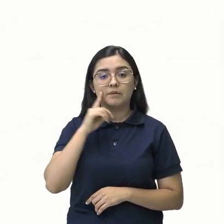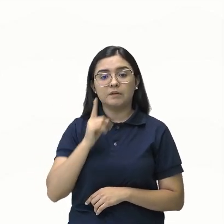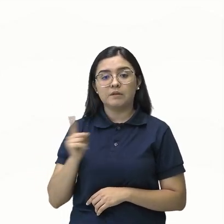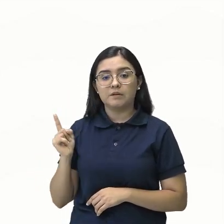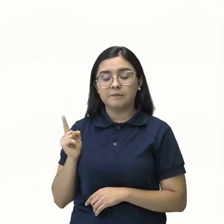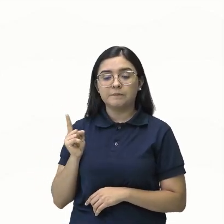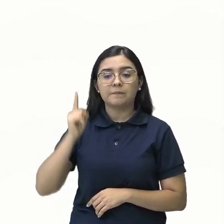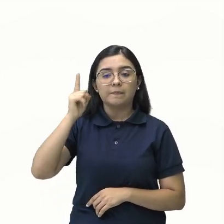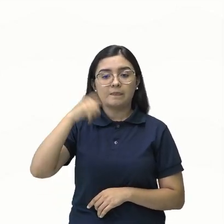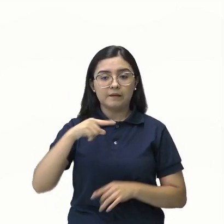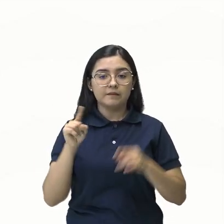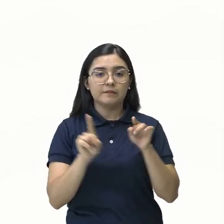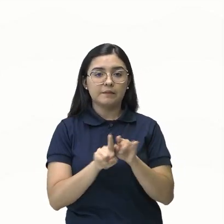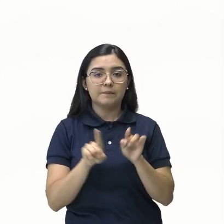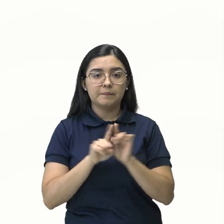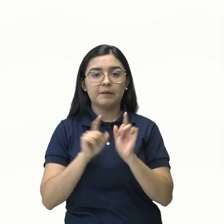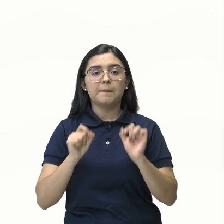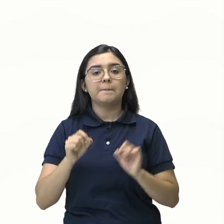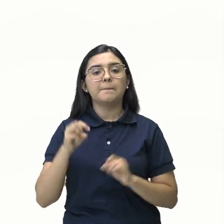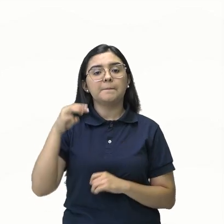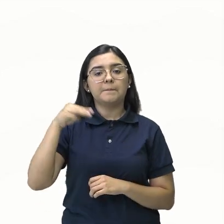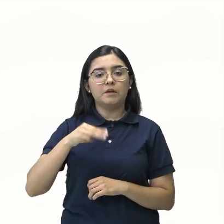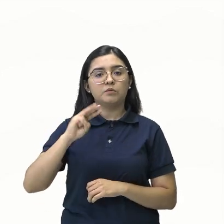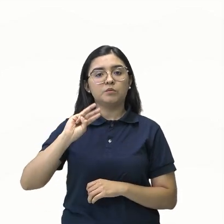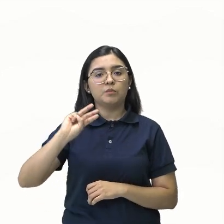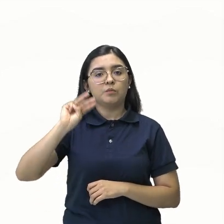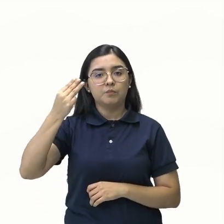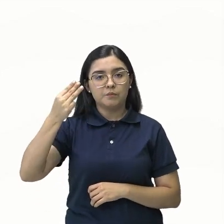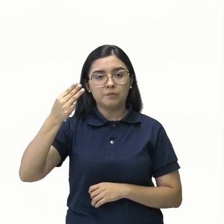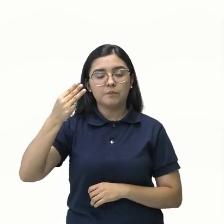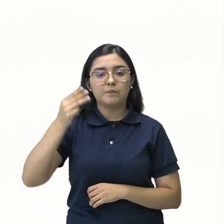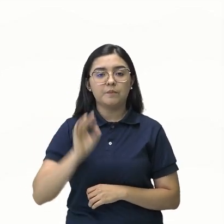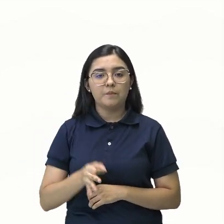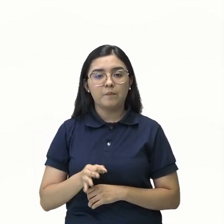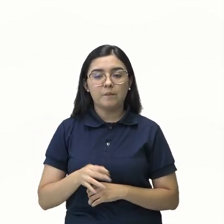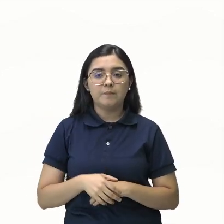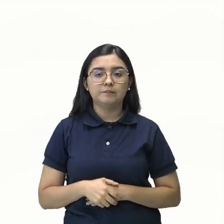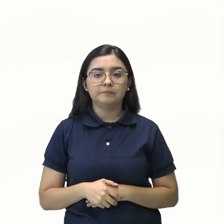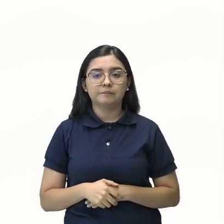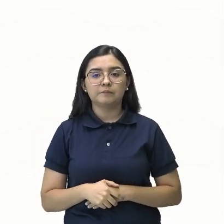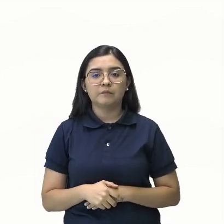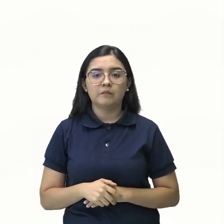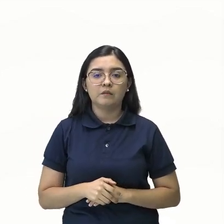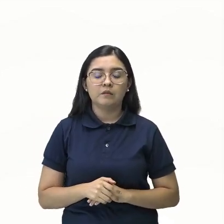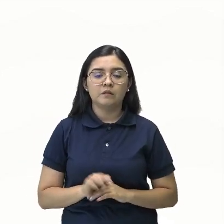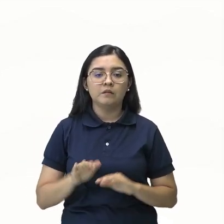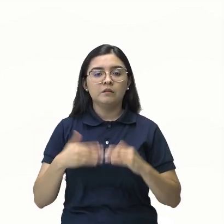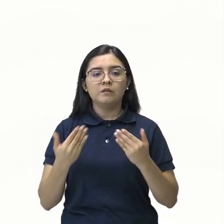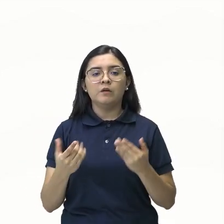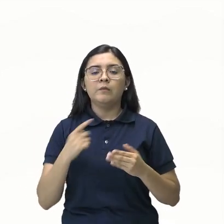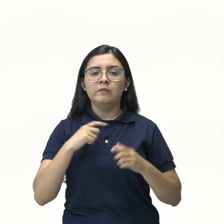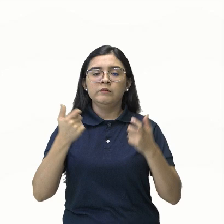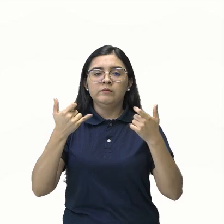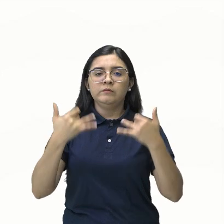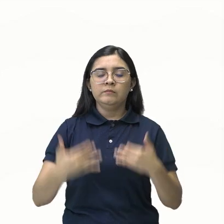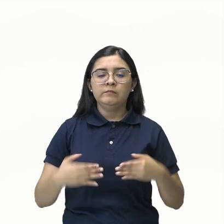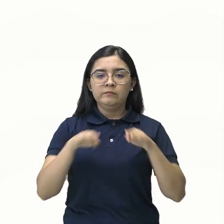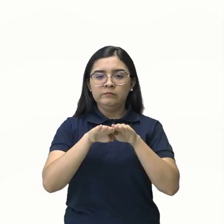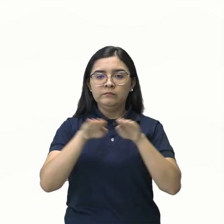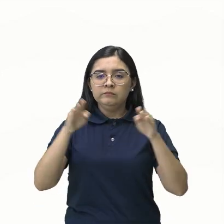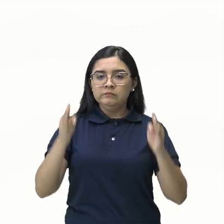quê? Metros cúbicos, ok? Como eu estou falando de caixa d'água,